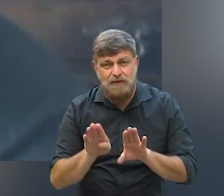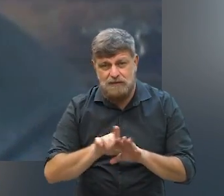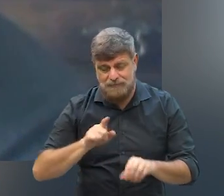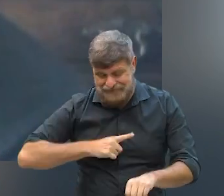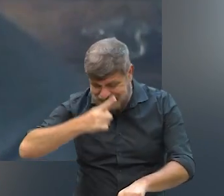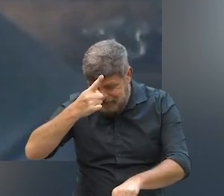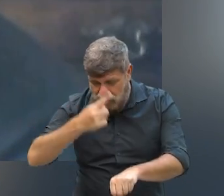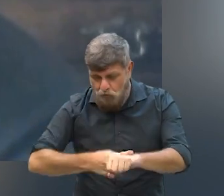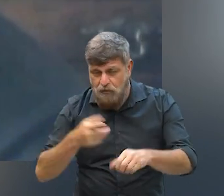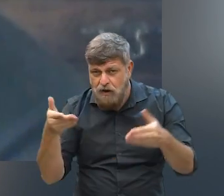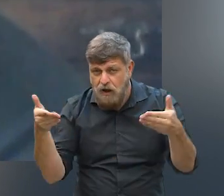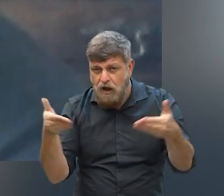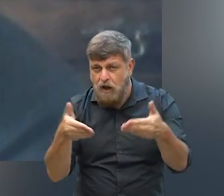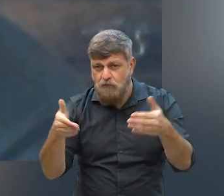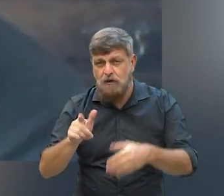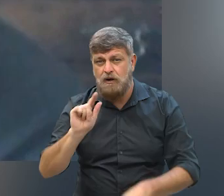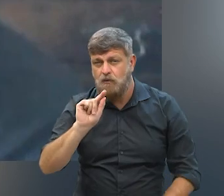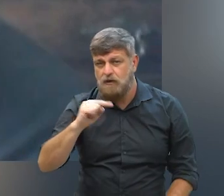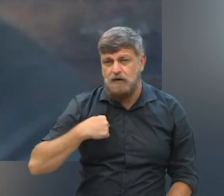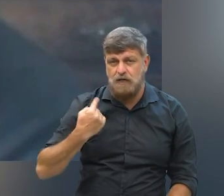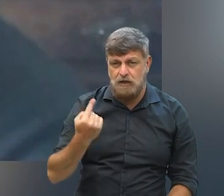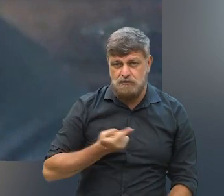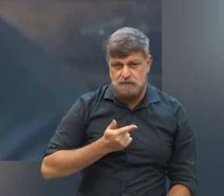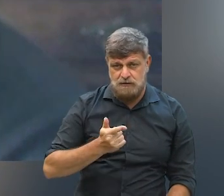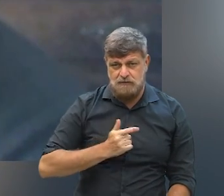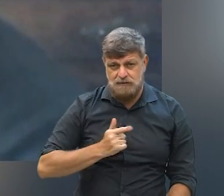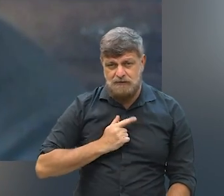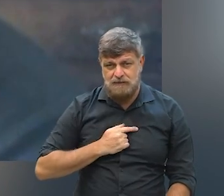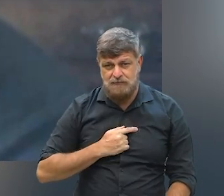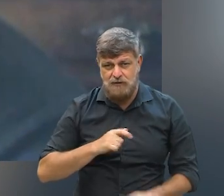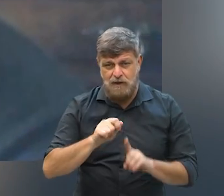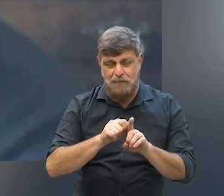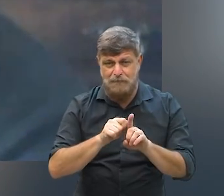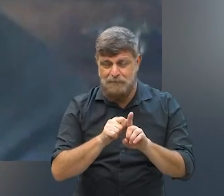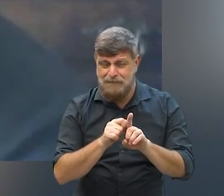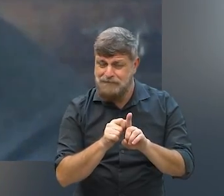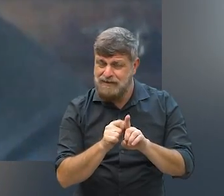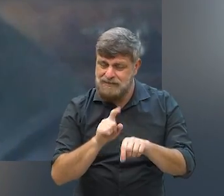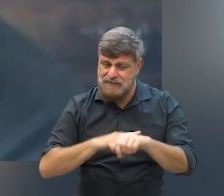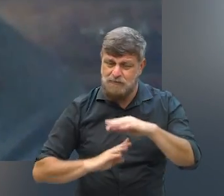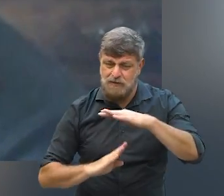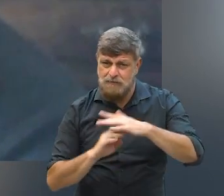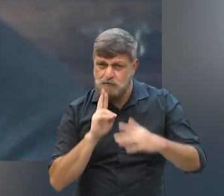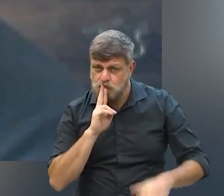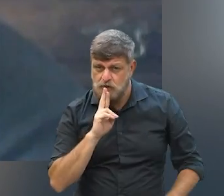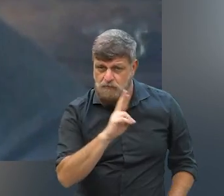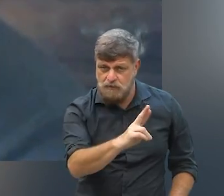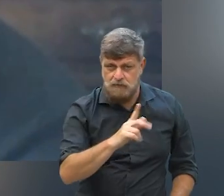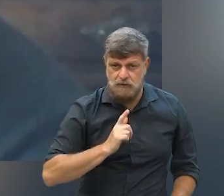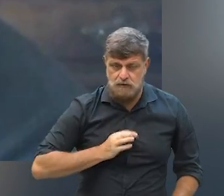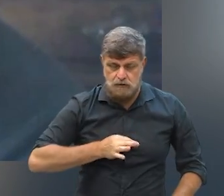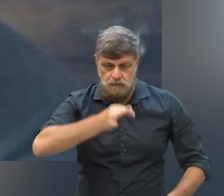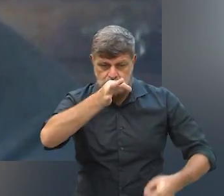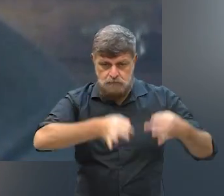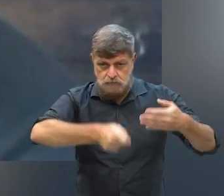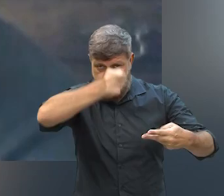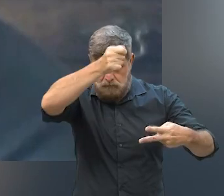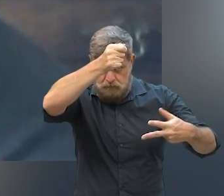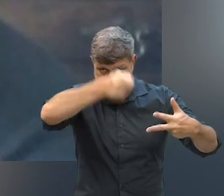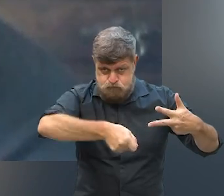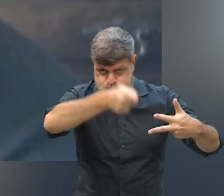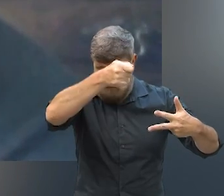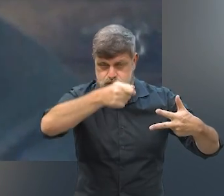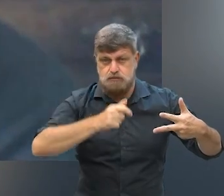momento, estamos com um mês de prazo para responder. O doutor Cobori, o promotor de justiça,